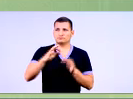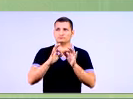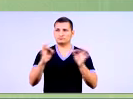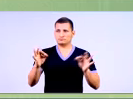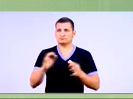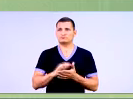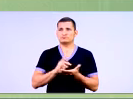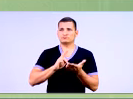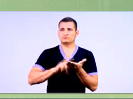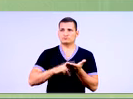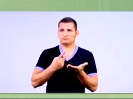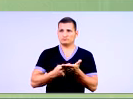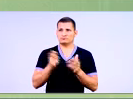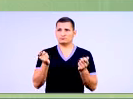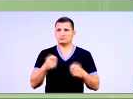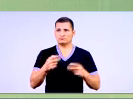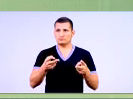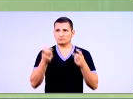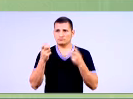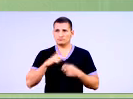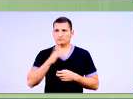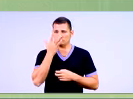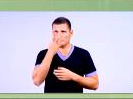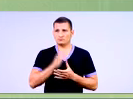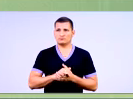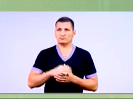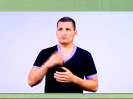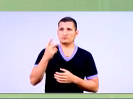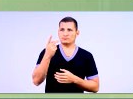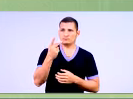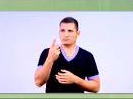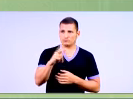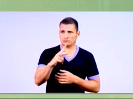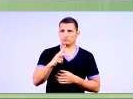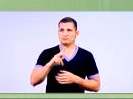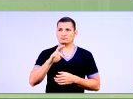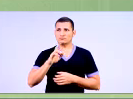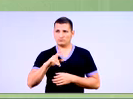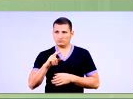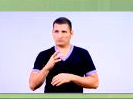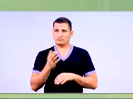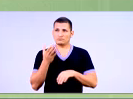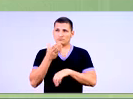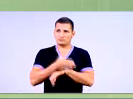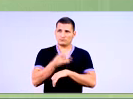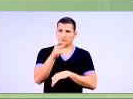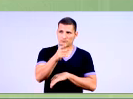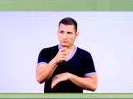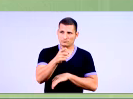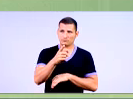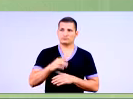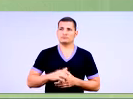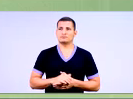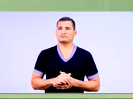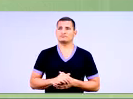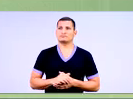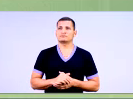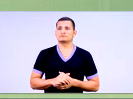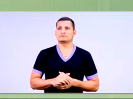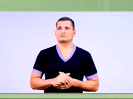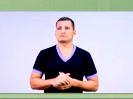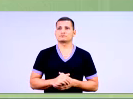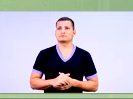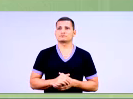perceber, tá bem fácil essa, né, pessoal? A sua irmã visitará você? Will your sister visit